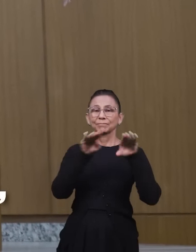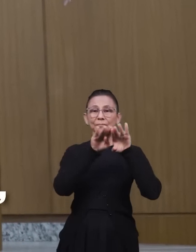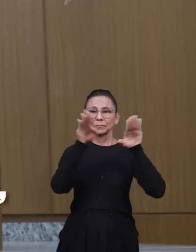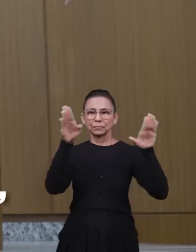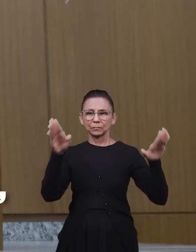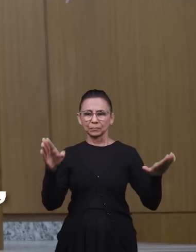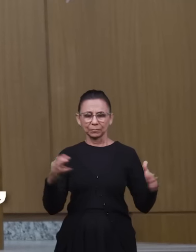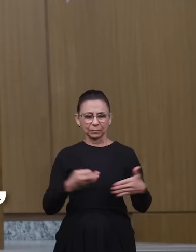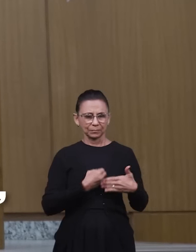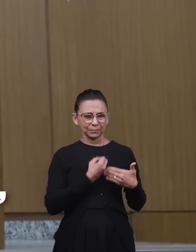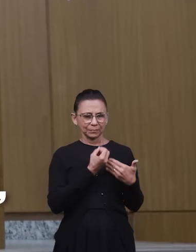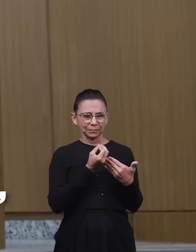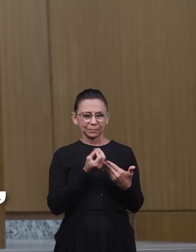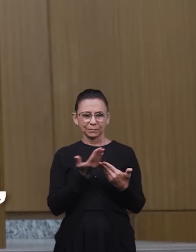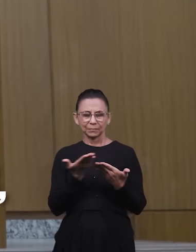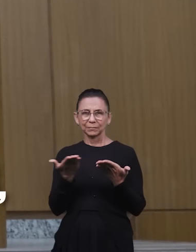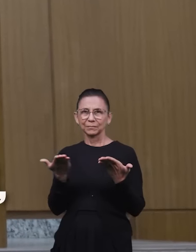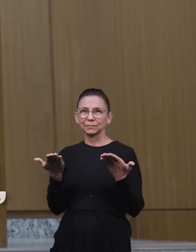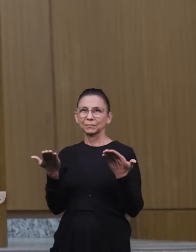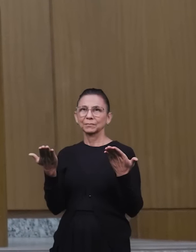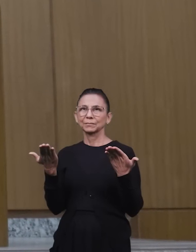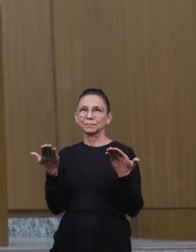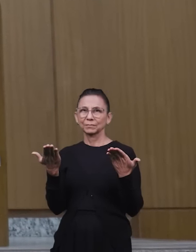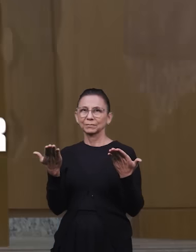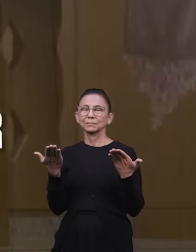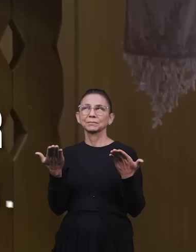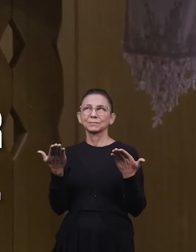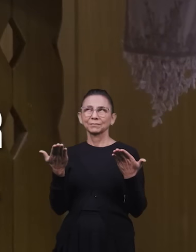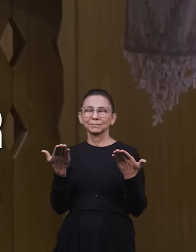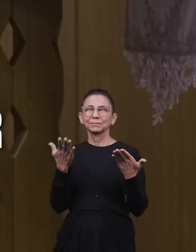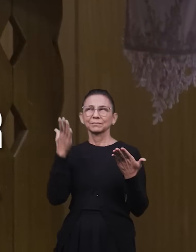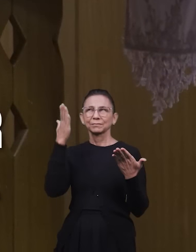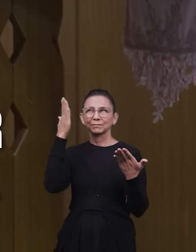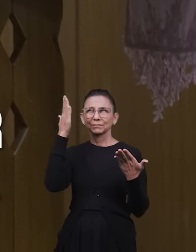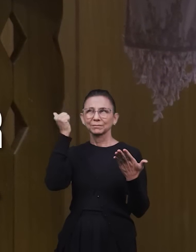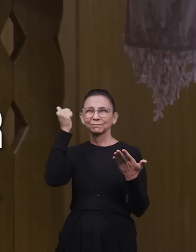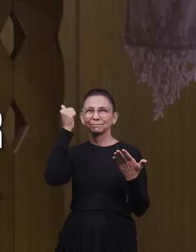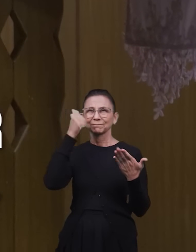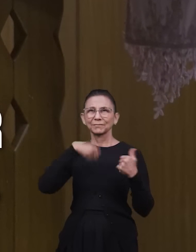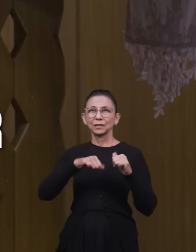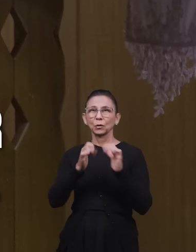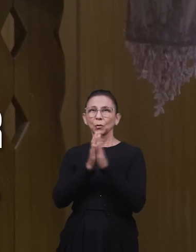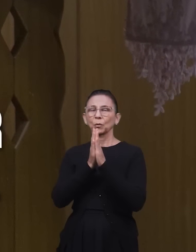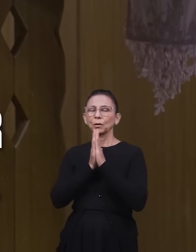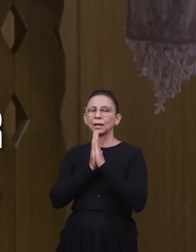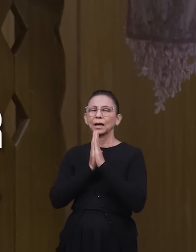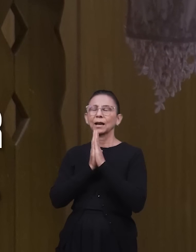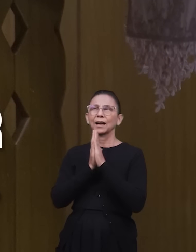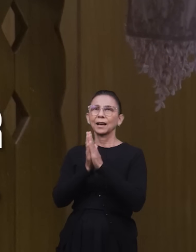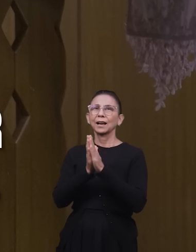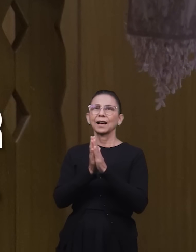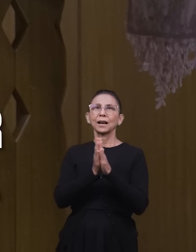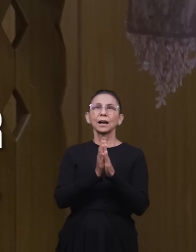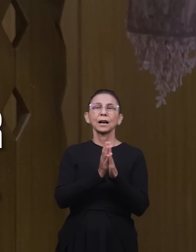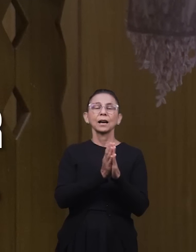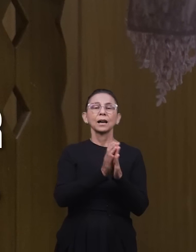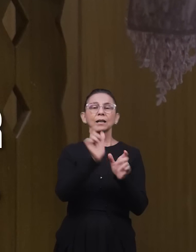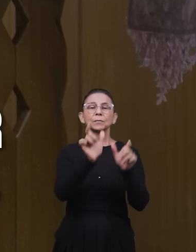colocar minha vida sobre o altar. Então sei que posso orar e